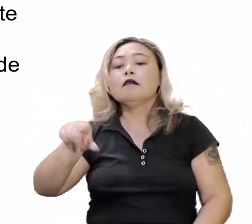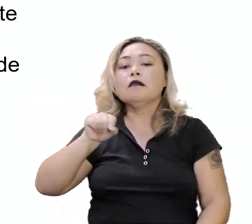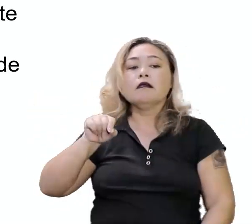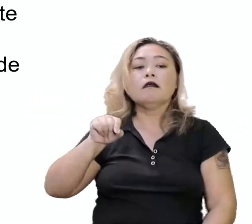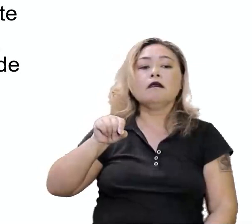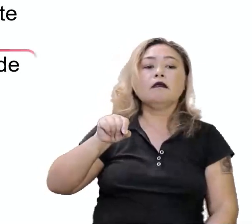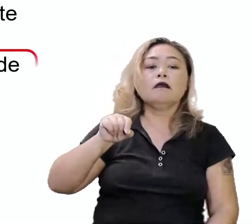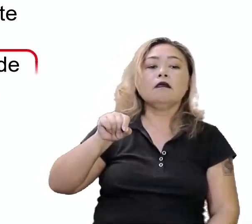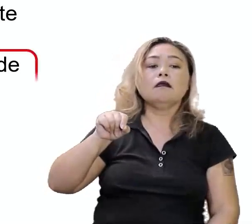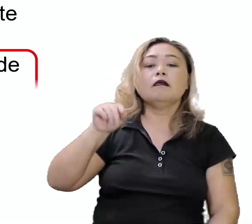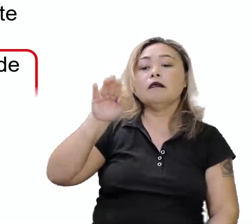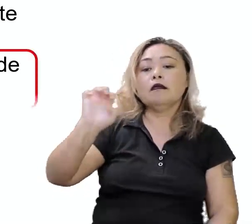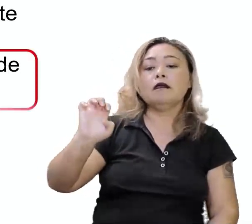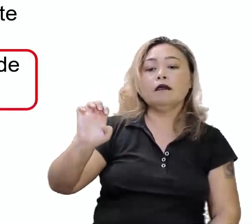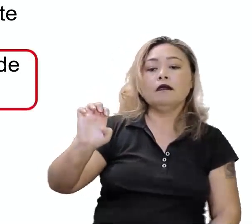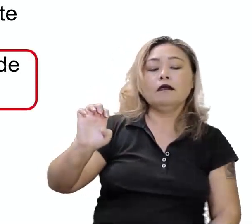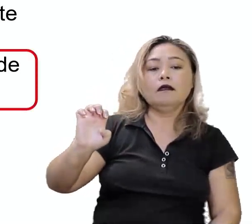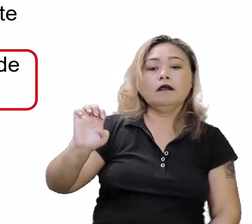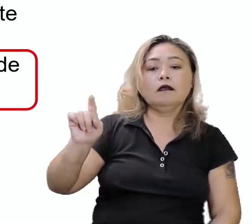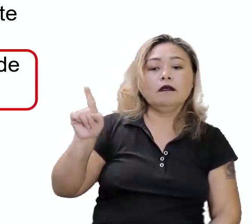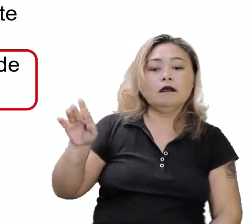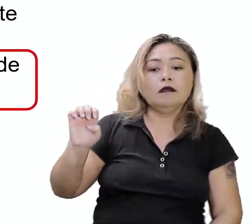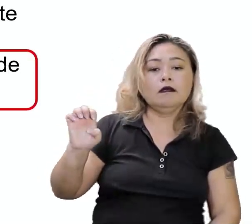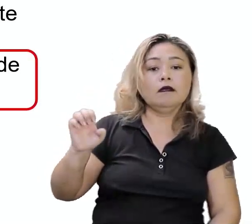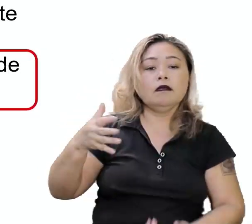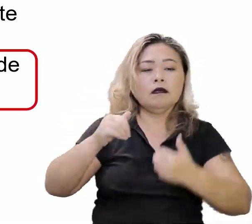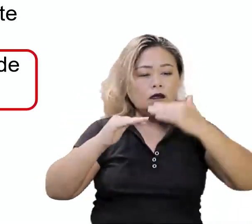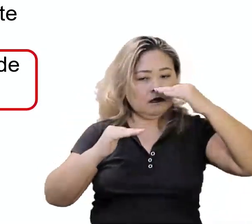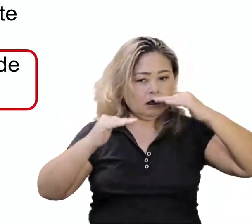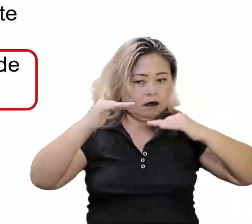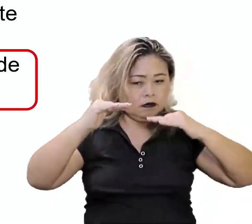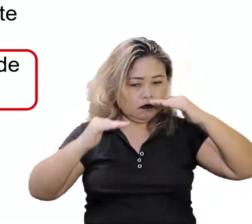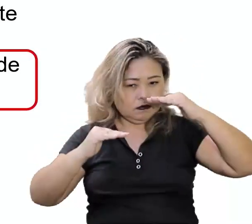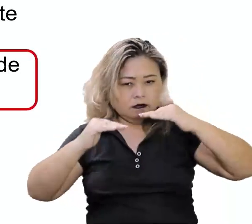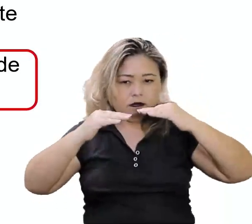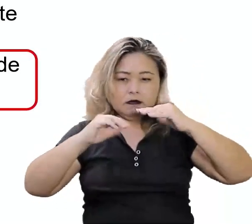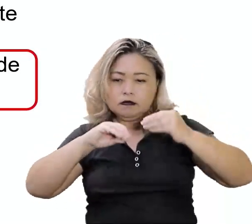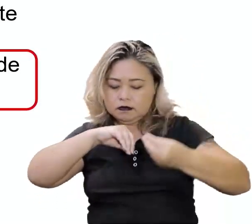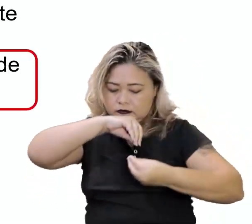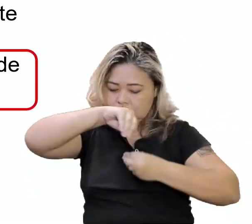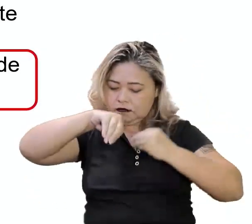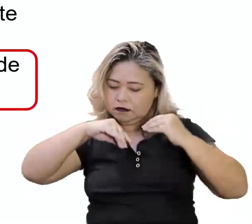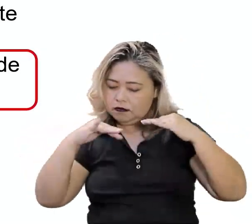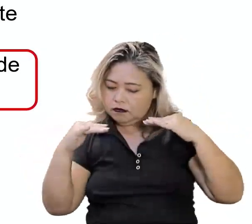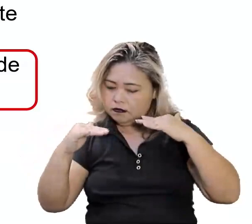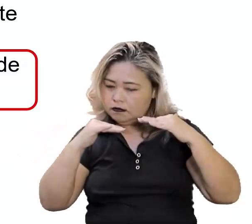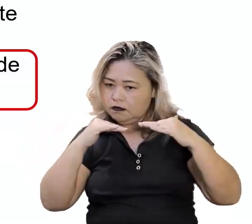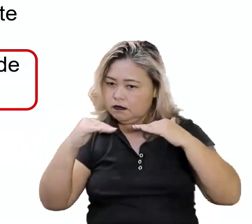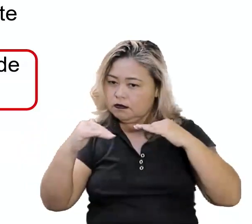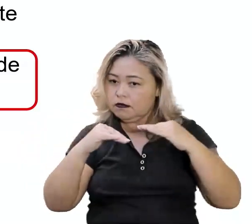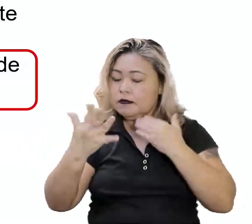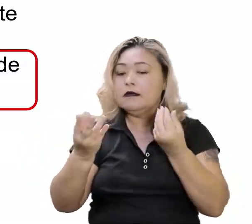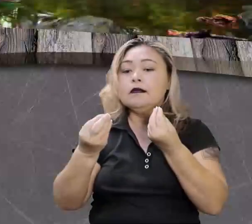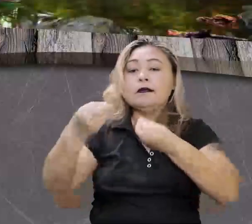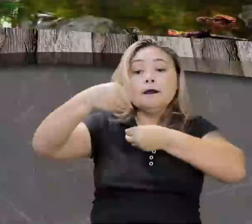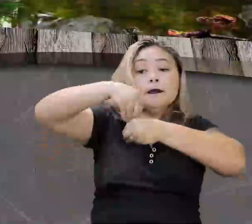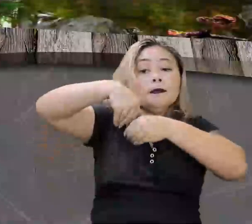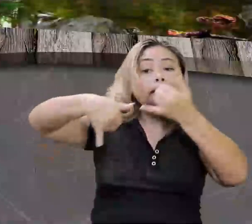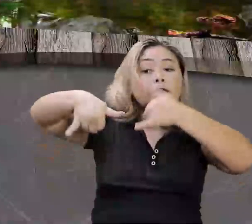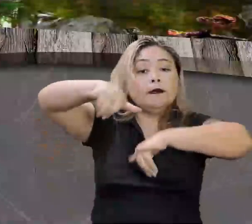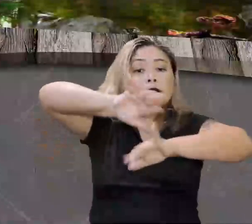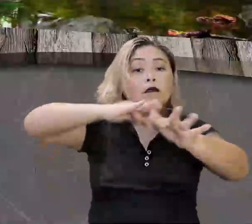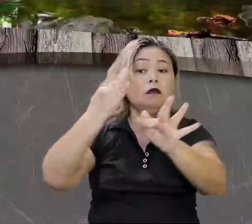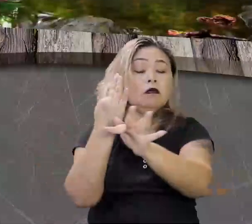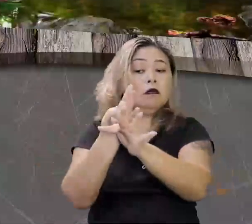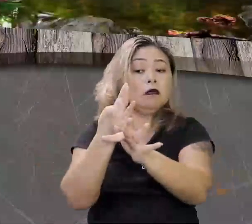correta, letra E, né? Essa estabilidade, essa homogeneidade em relação aos elementos químicos